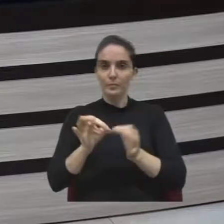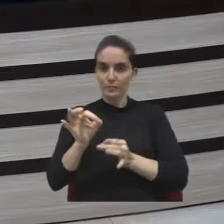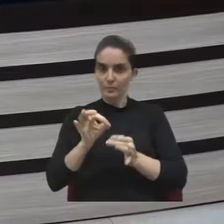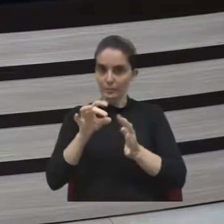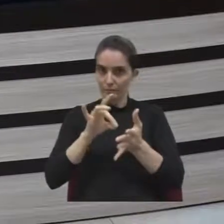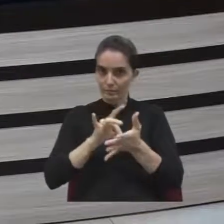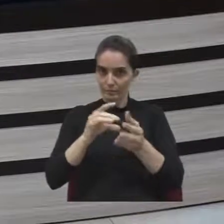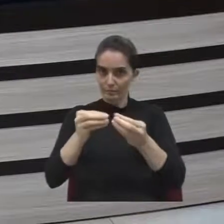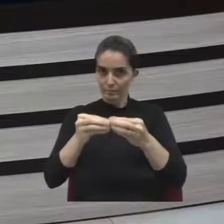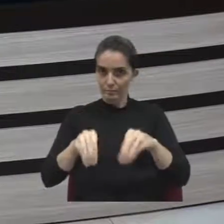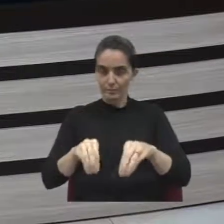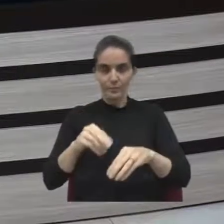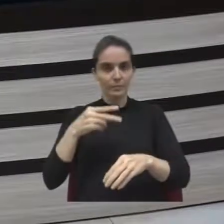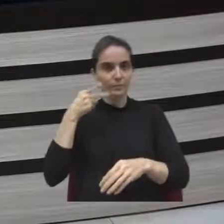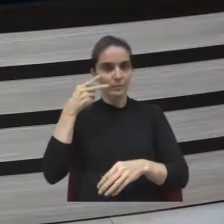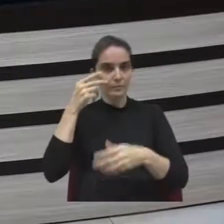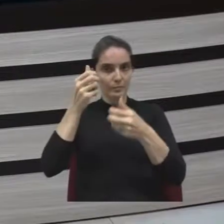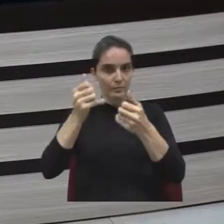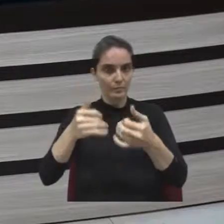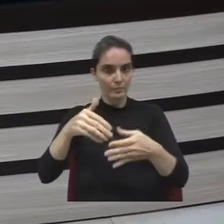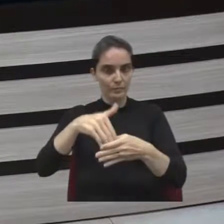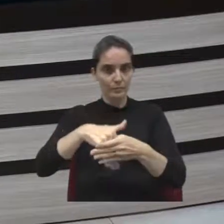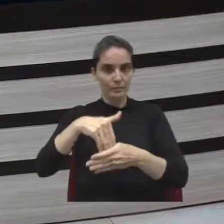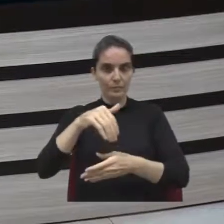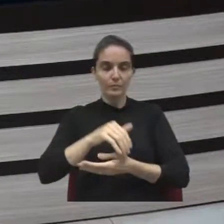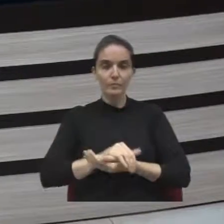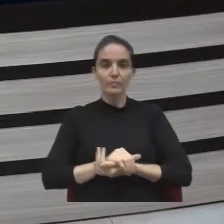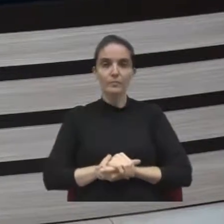Algum vereador deseja justificar o voto?